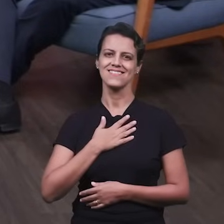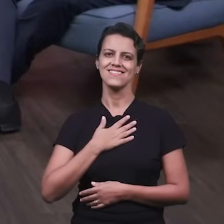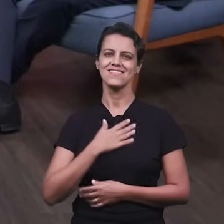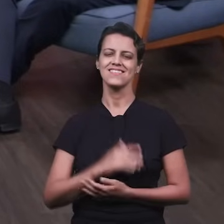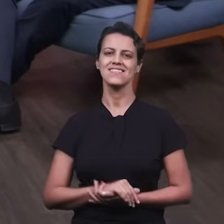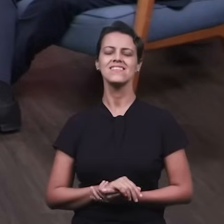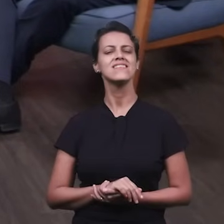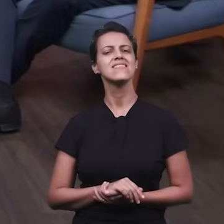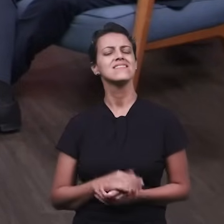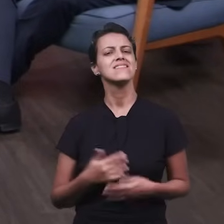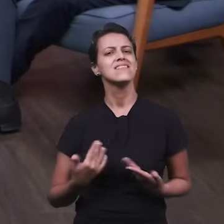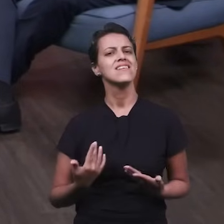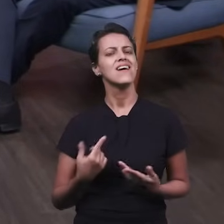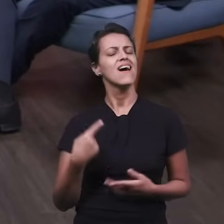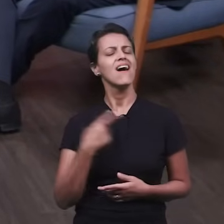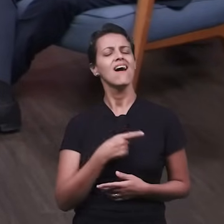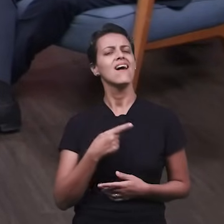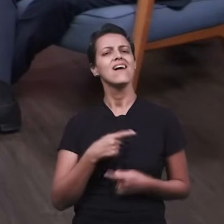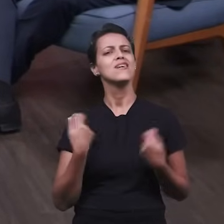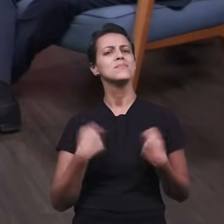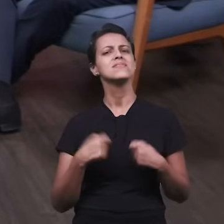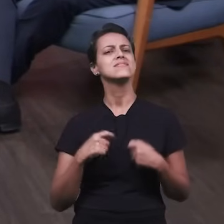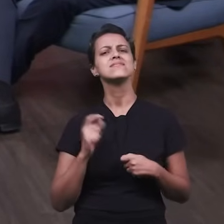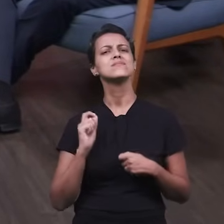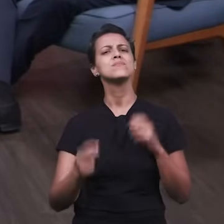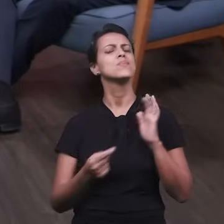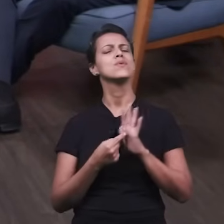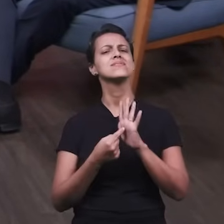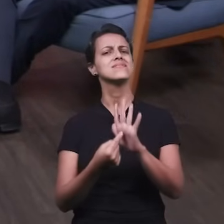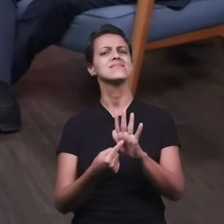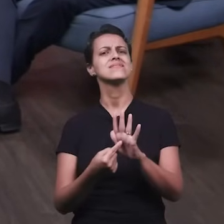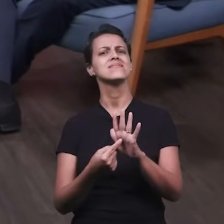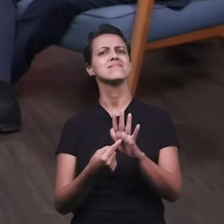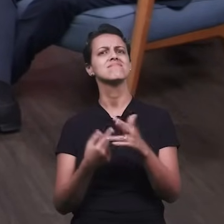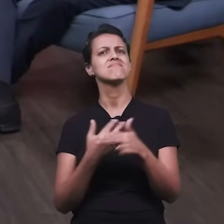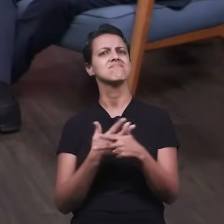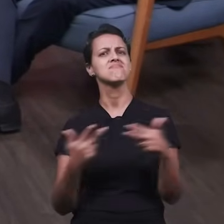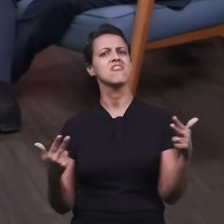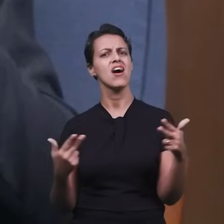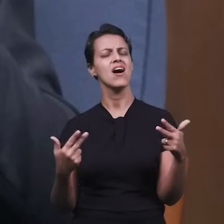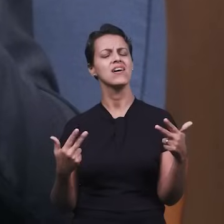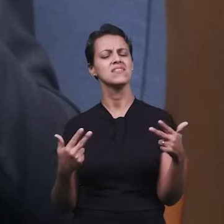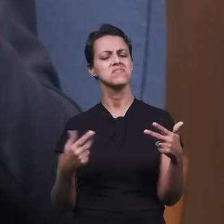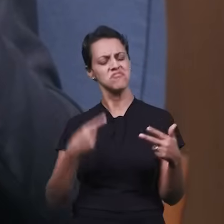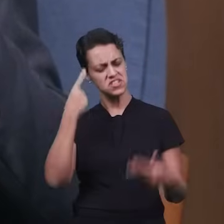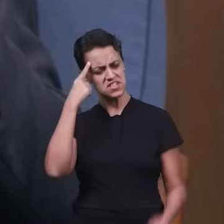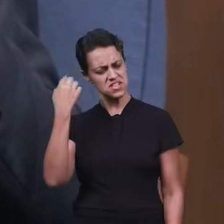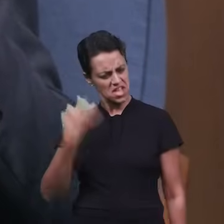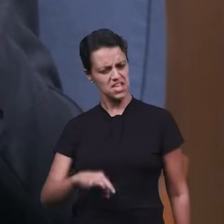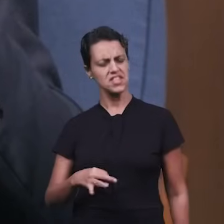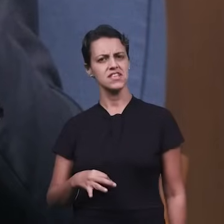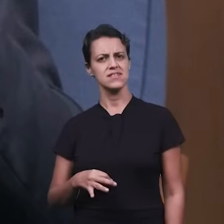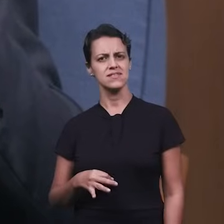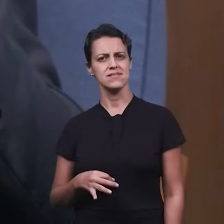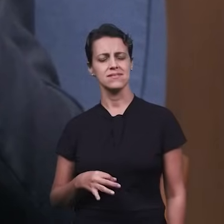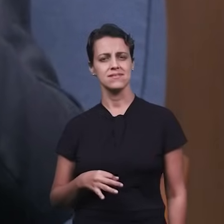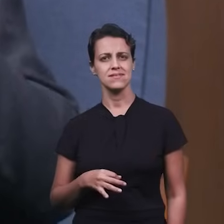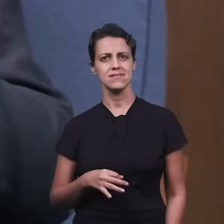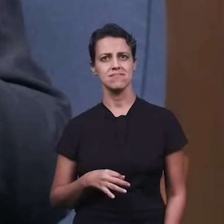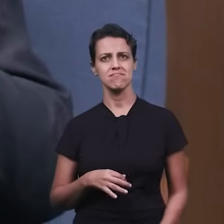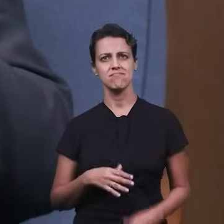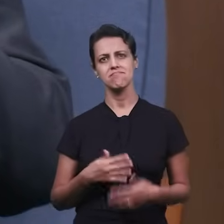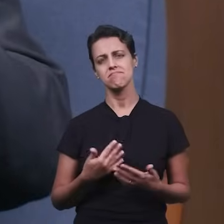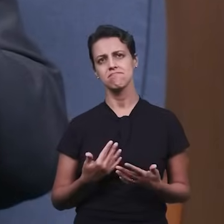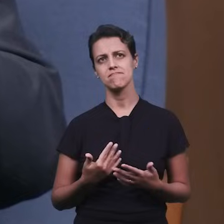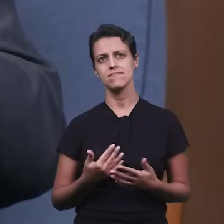aos olhos do noivo, ela precisa de ter sinais dessa certeza. Ou